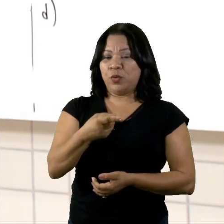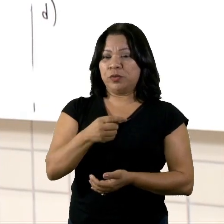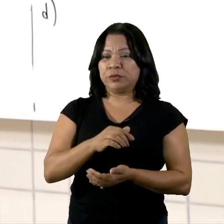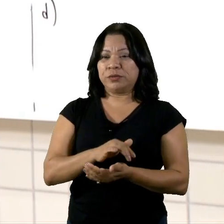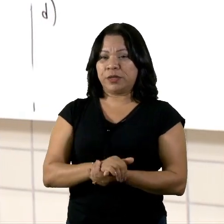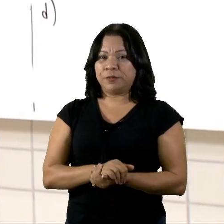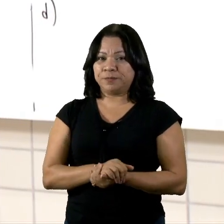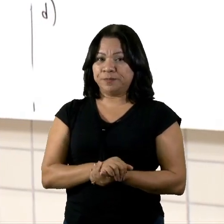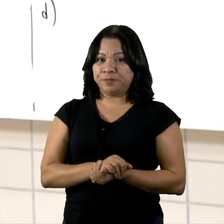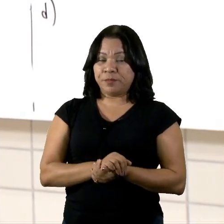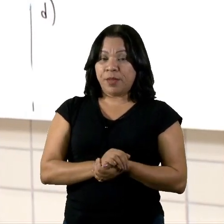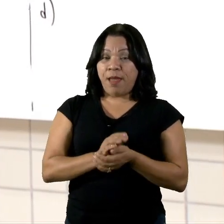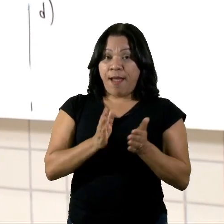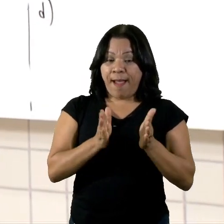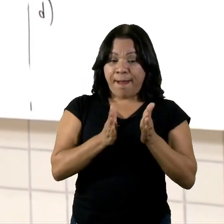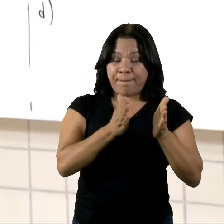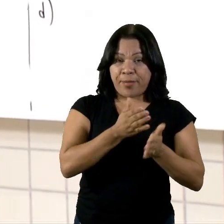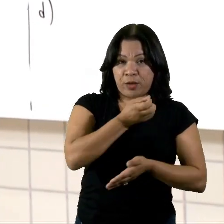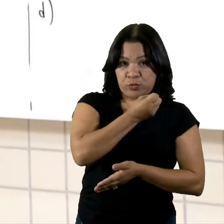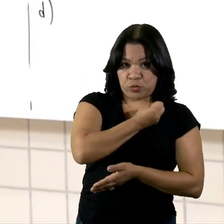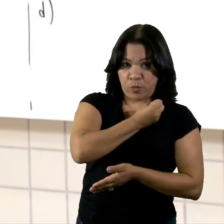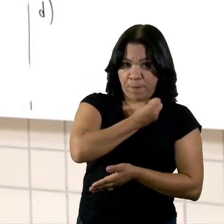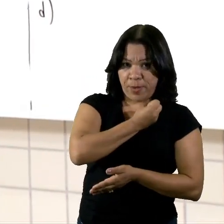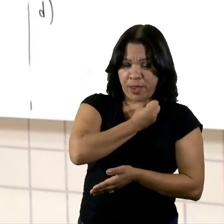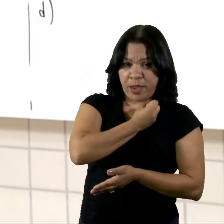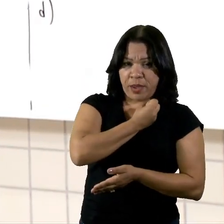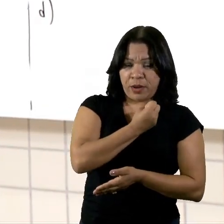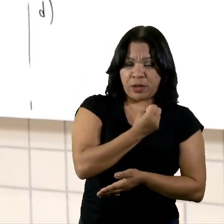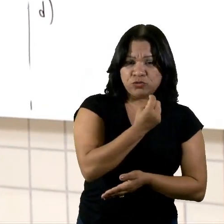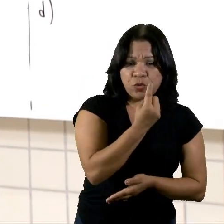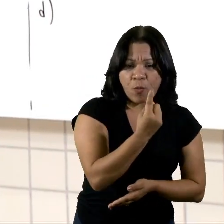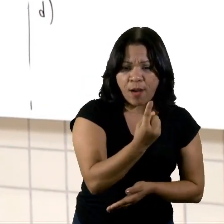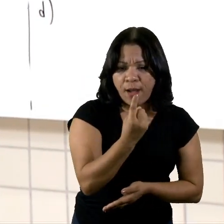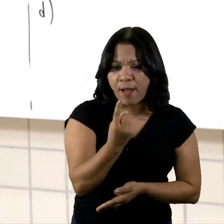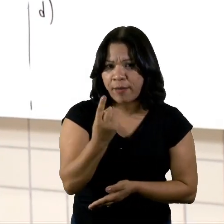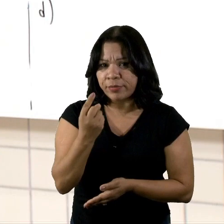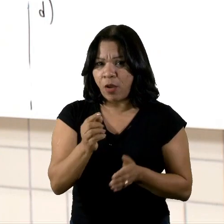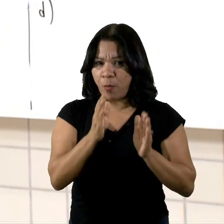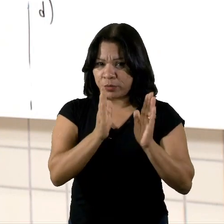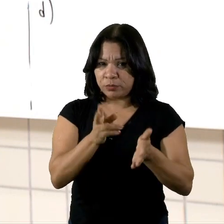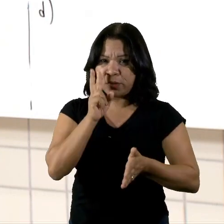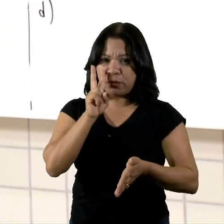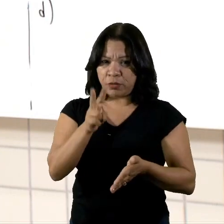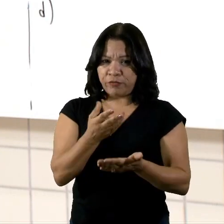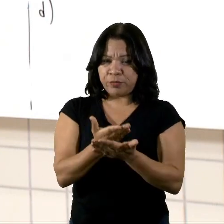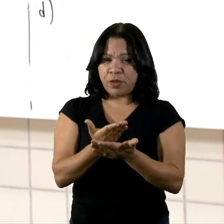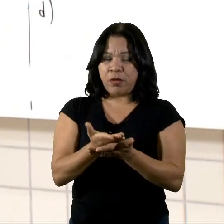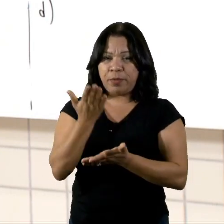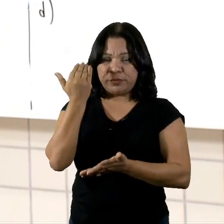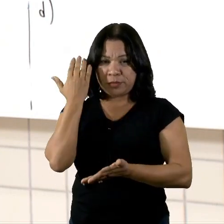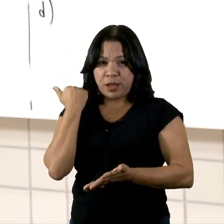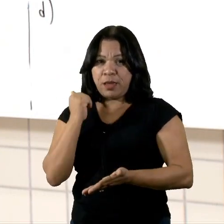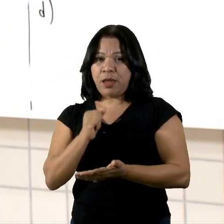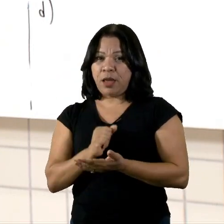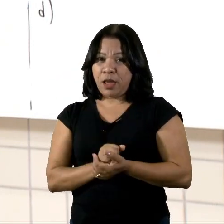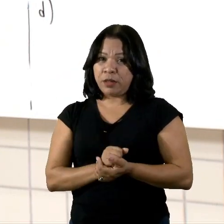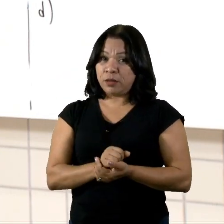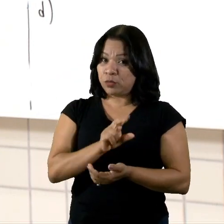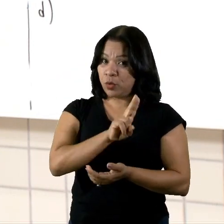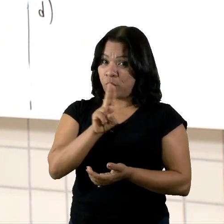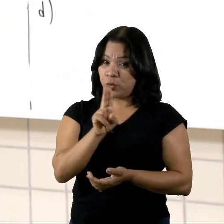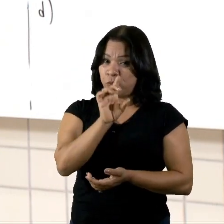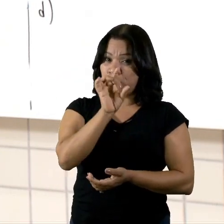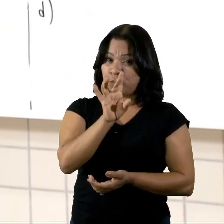parte numérica de cada uma dessas parcelas, nós vimos na aula anterior que a gente dá um nome específico, né,